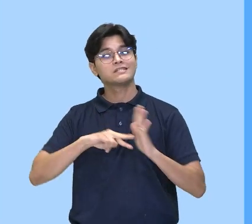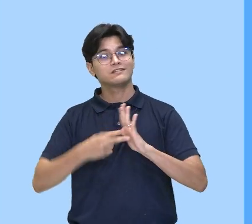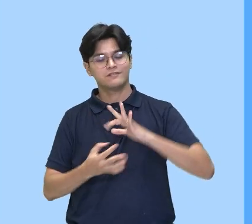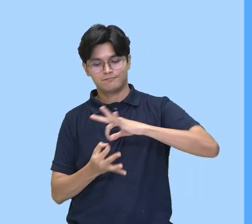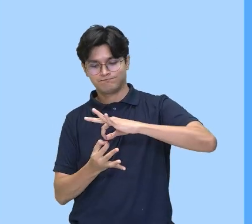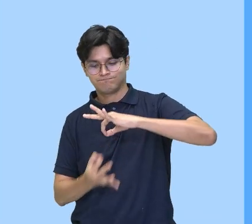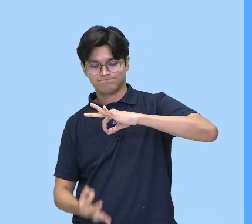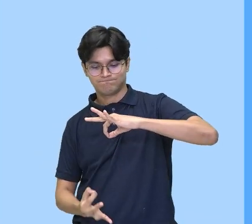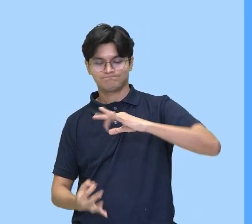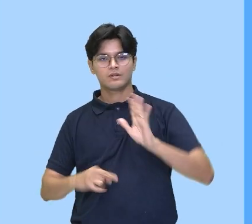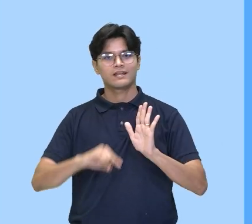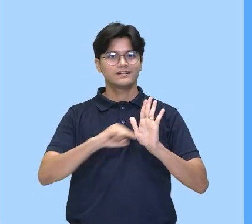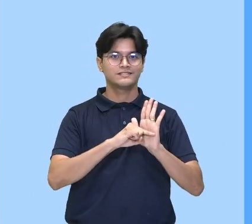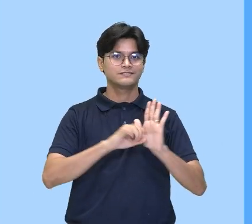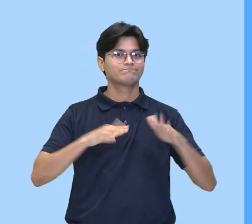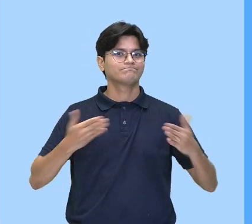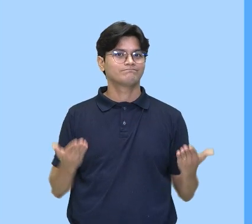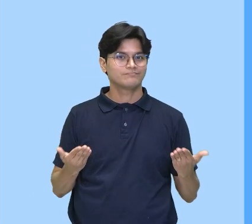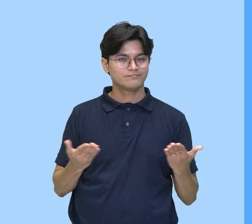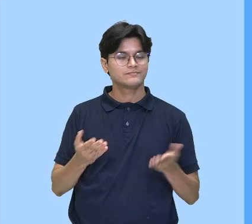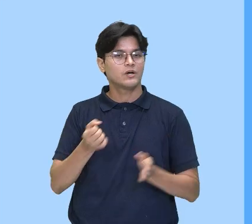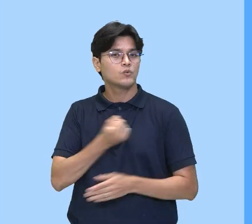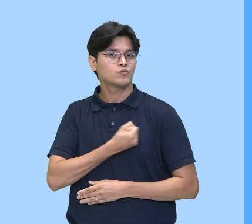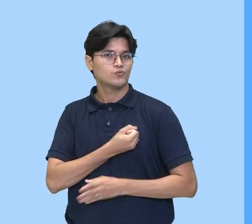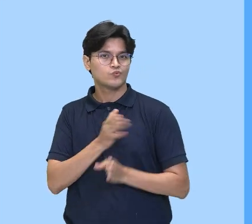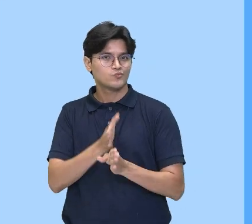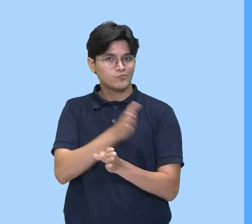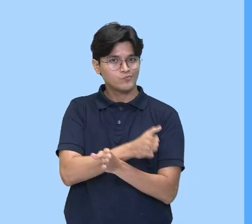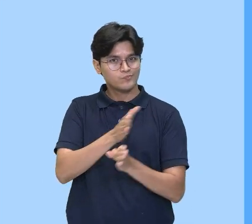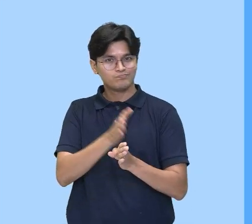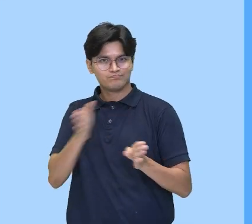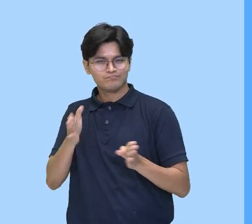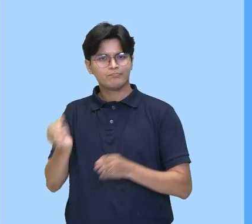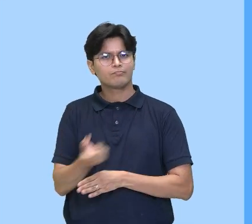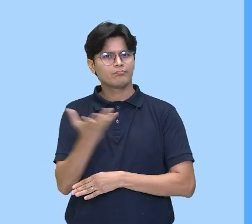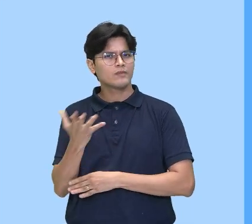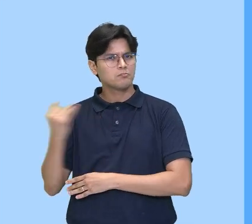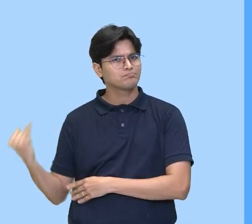Então, os números inteiros são muito importantes para a humanidade.